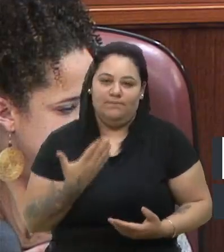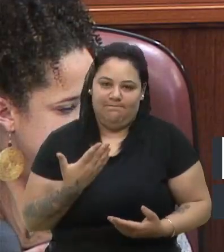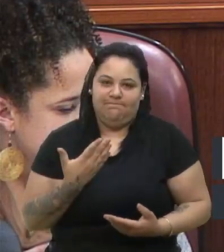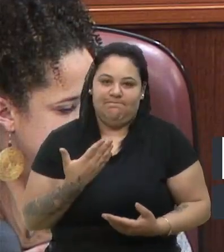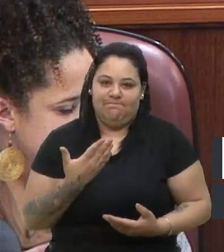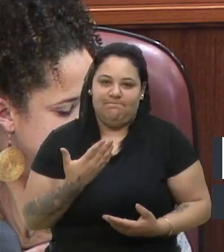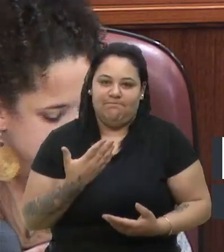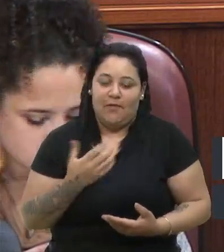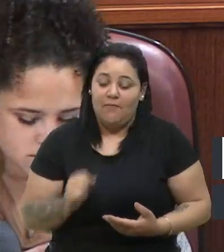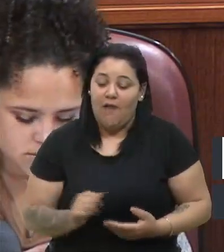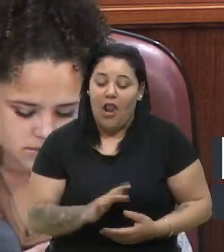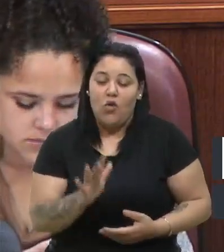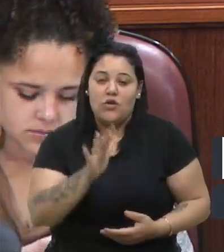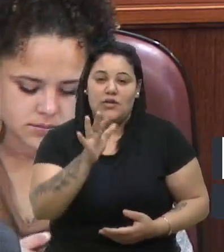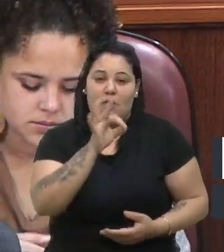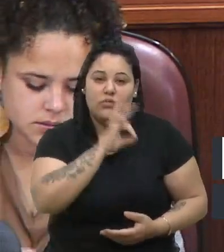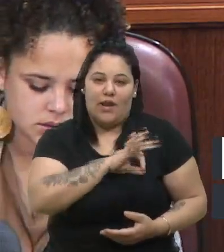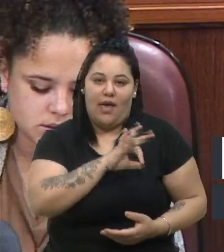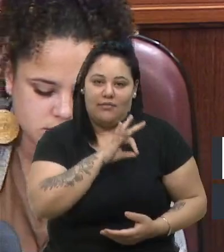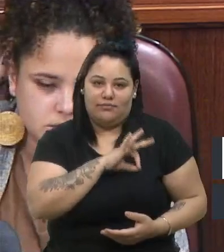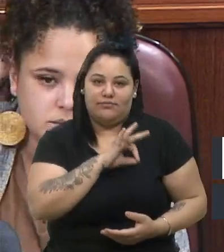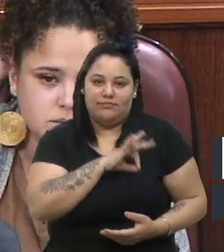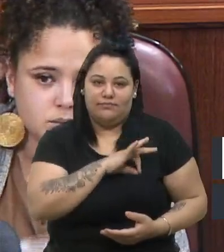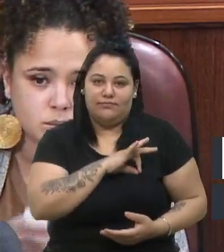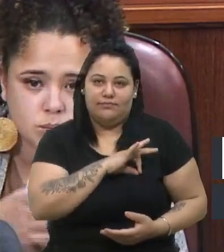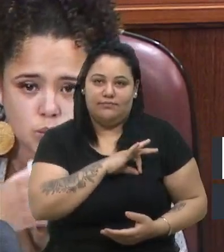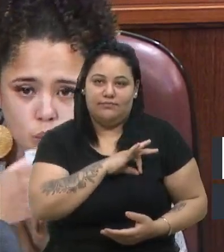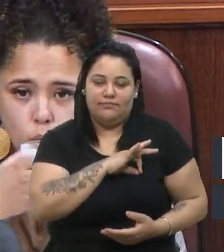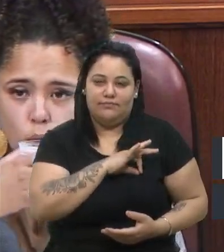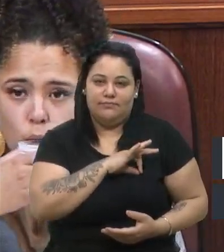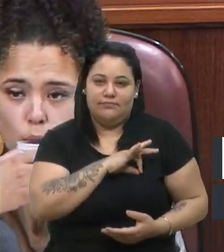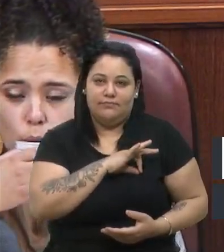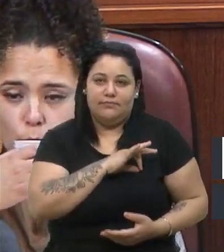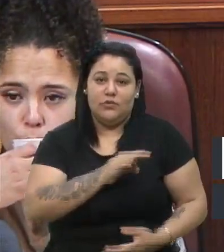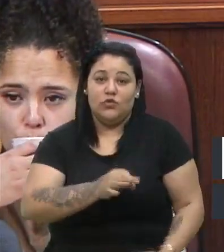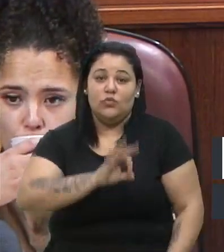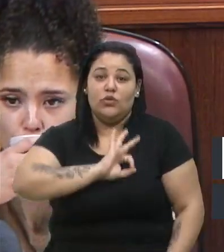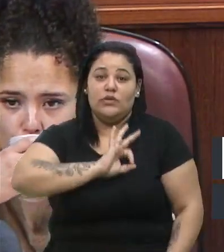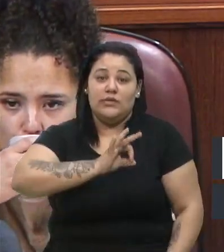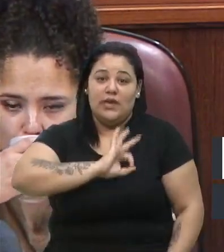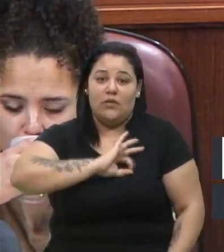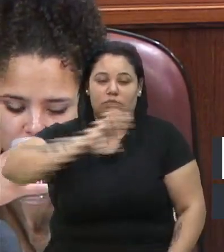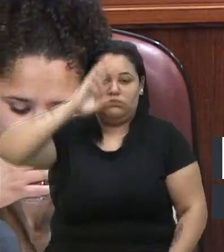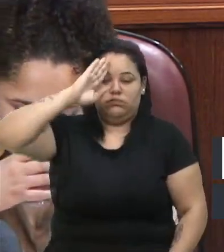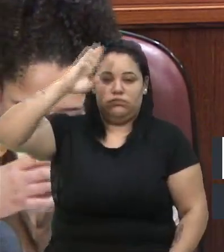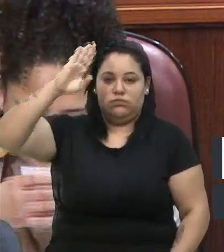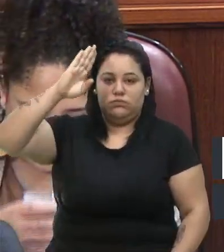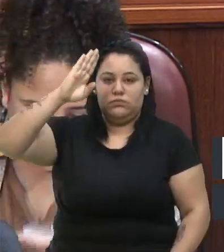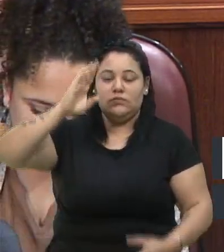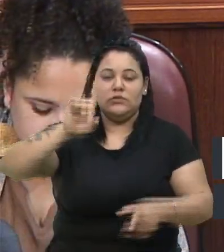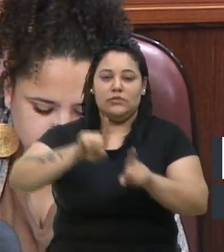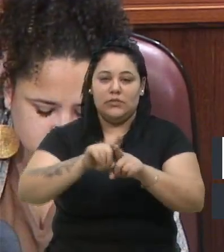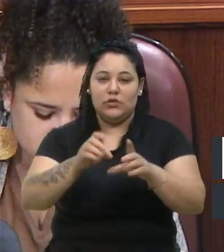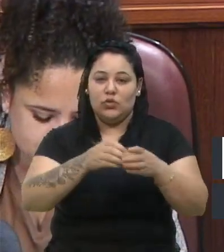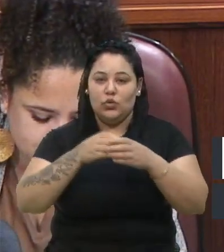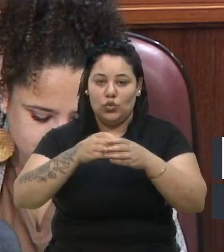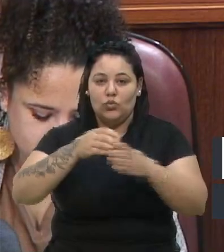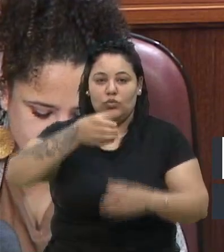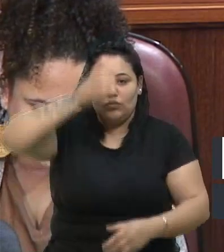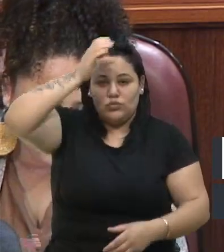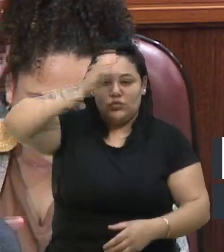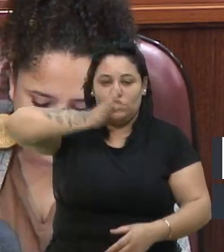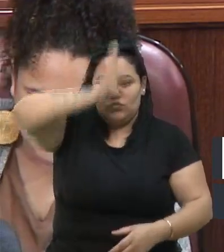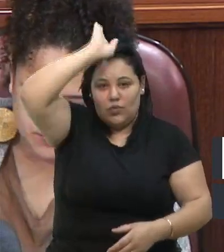valorização salarial dos policiais da Brigada Militar, do Corpo de Bombeiros e